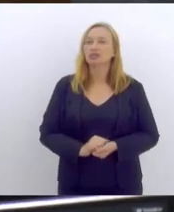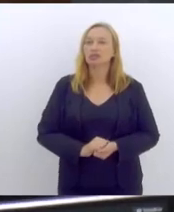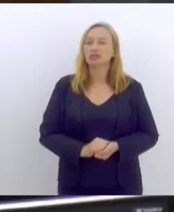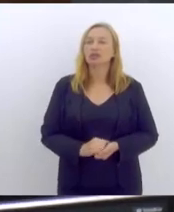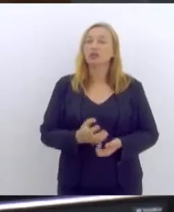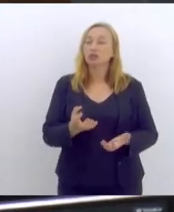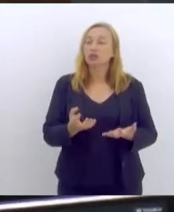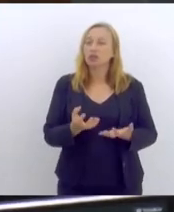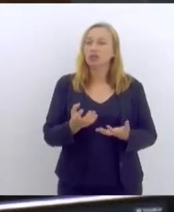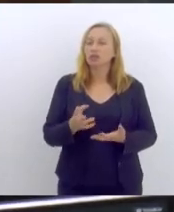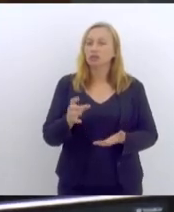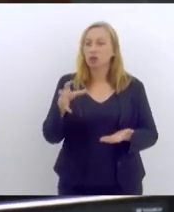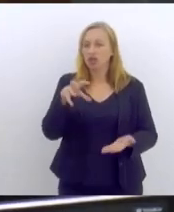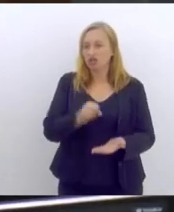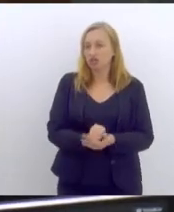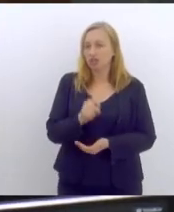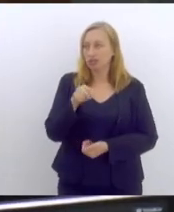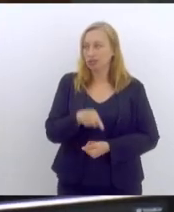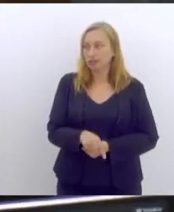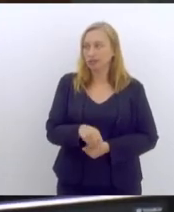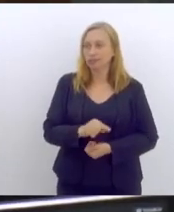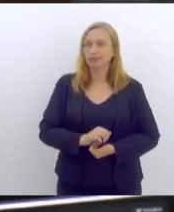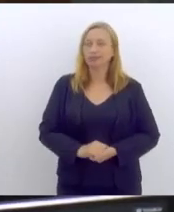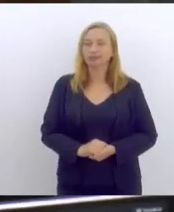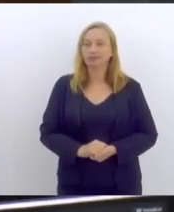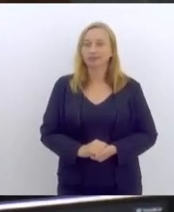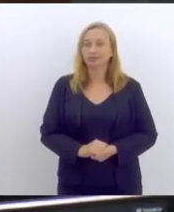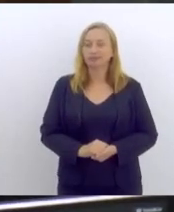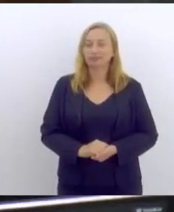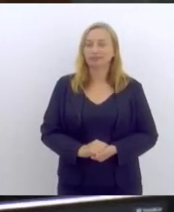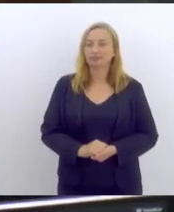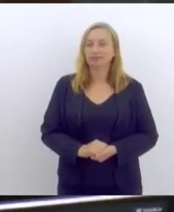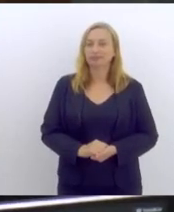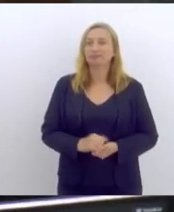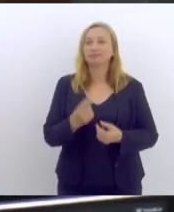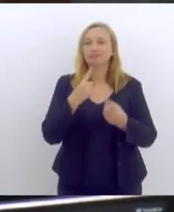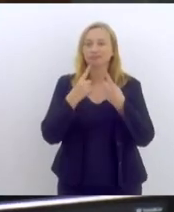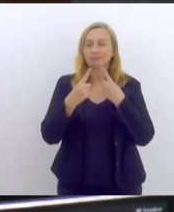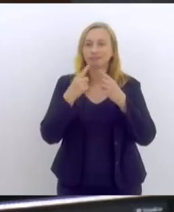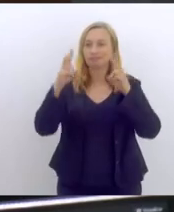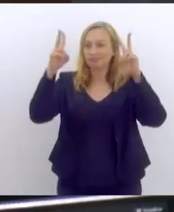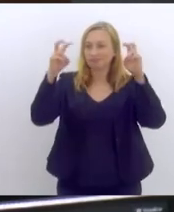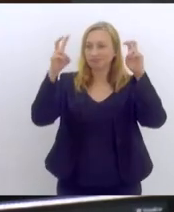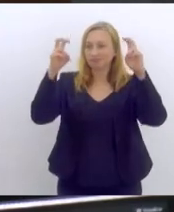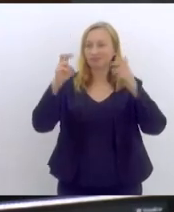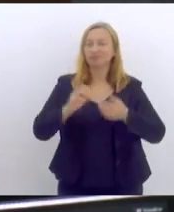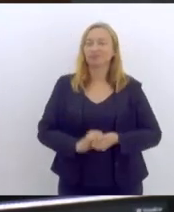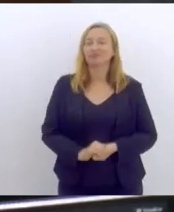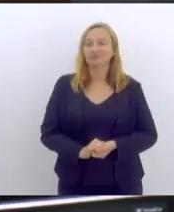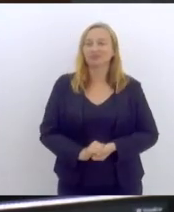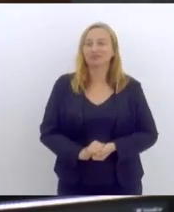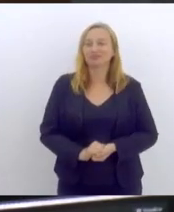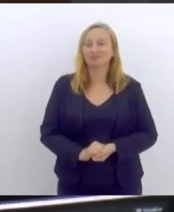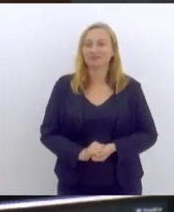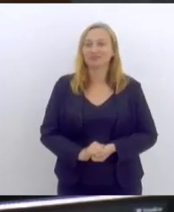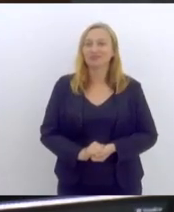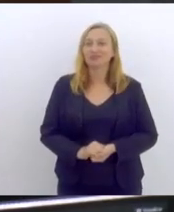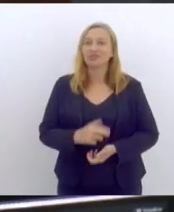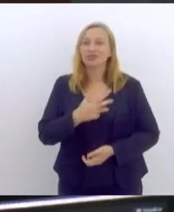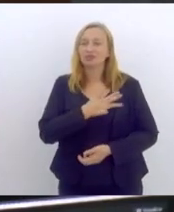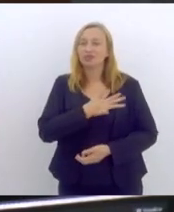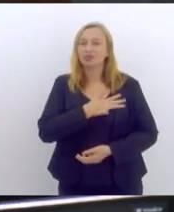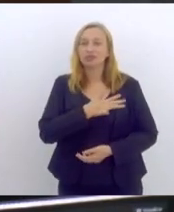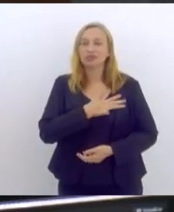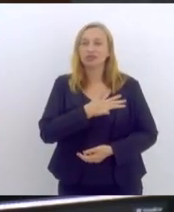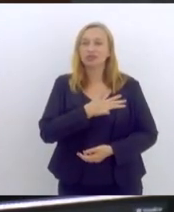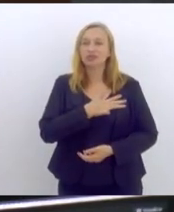queria fazer aqui um registro antes do debate do tema. Ontem, o presidente Luiz Inácio Lula da Silva esteve aqui no